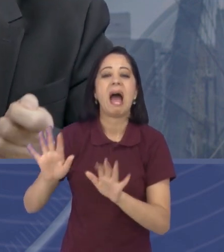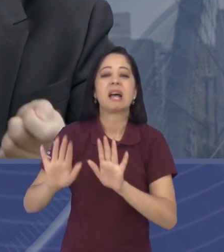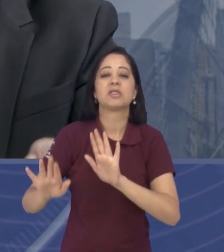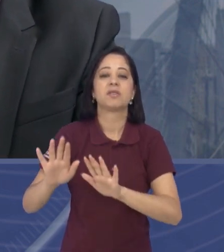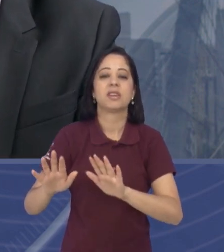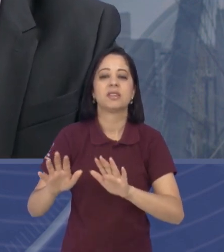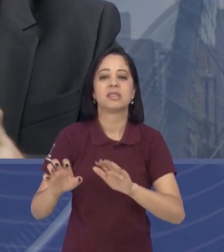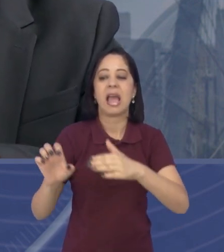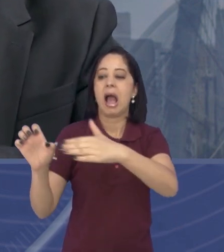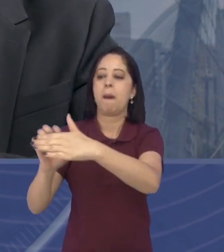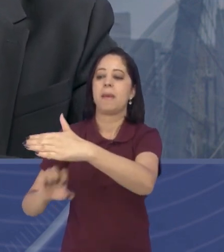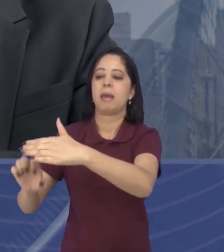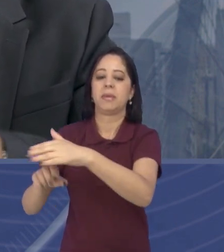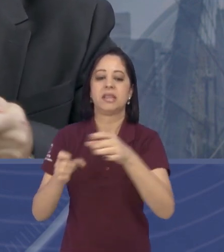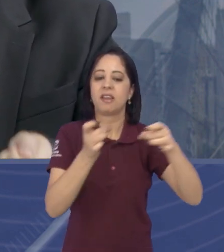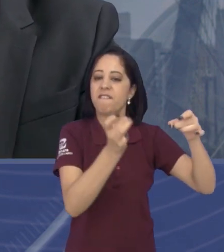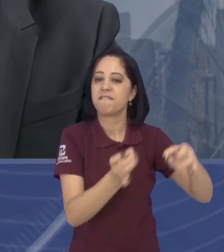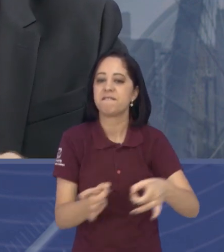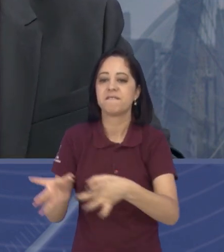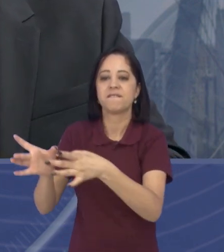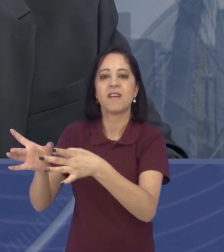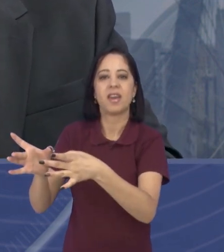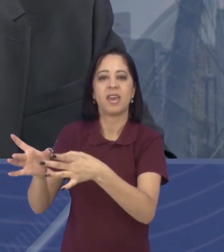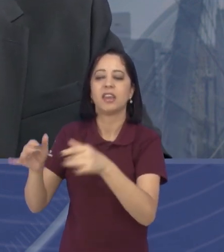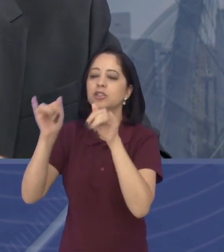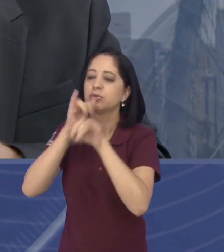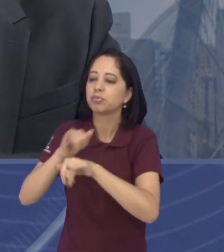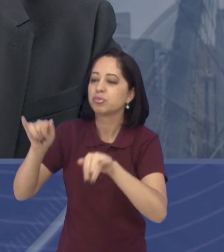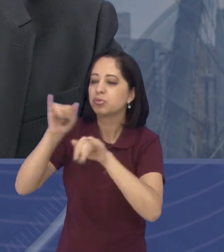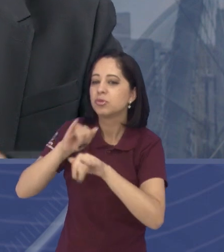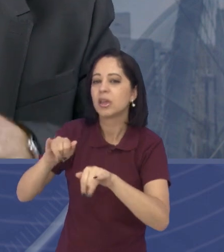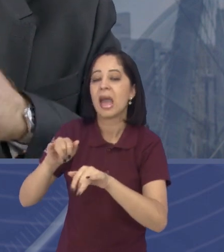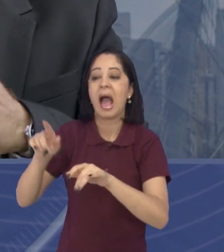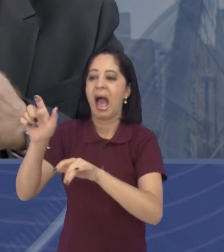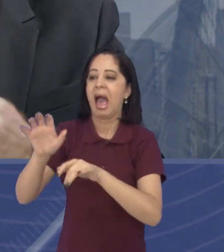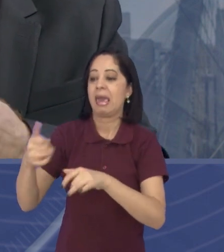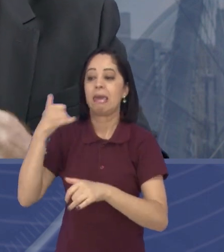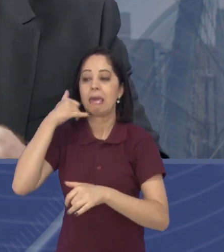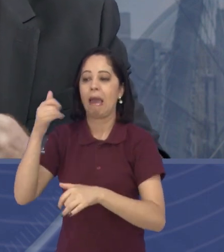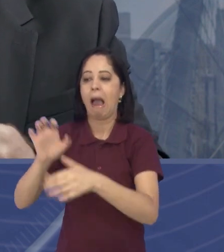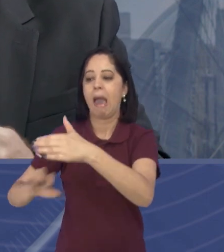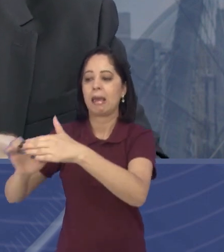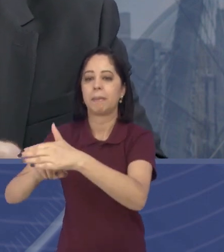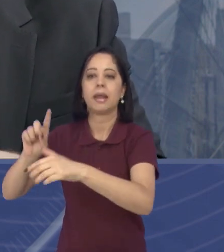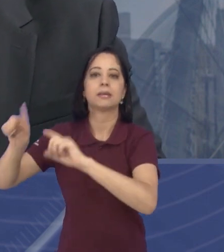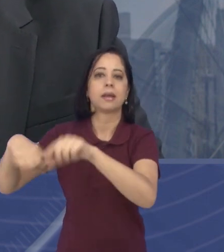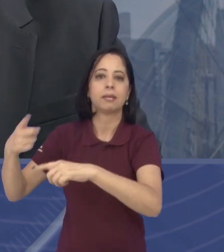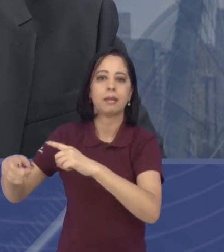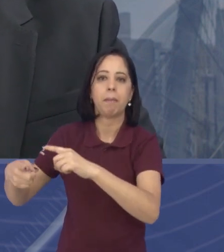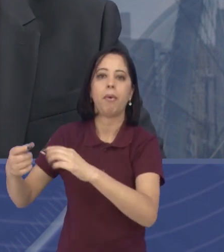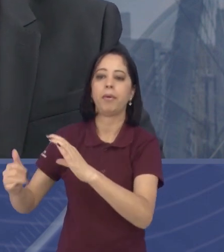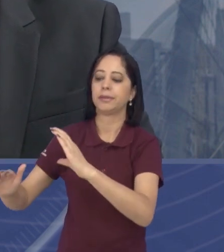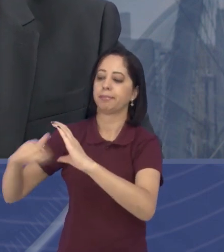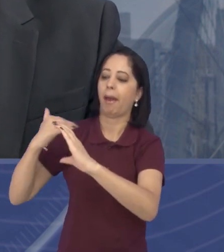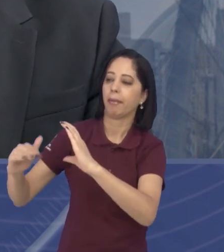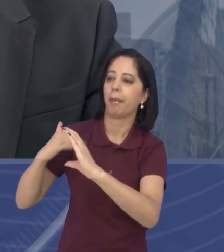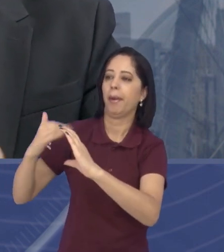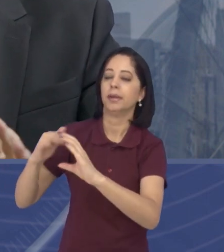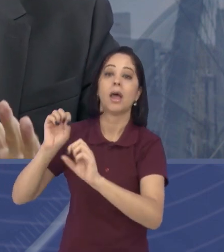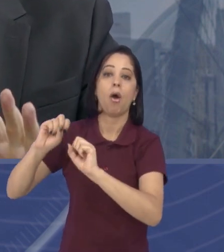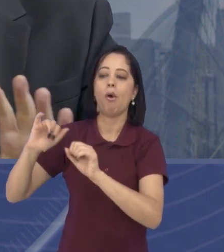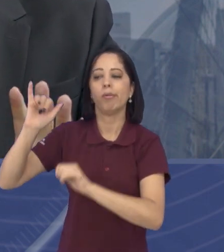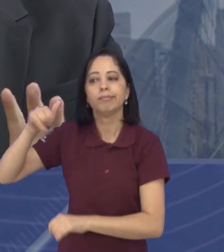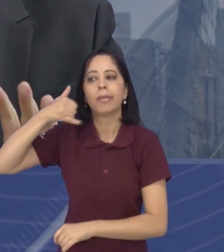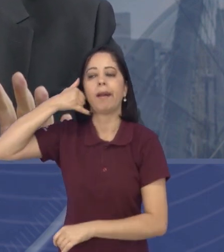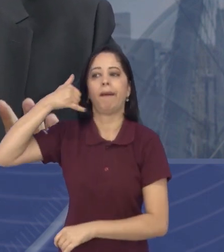empresa que faz mala direta, faz propaganda, fica telefonando, mandando e-mails insistentemente, tá legal?